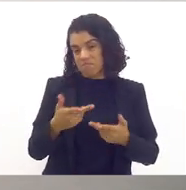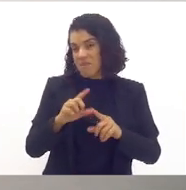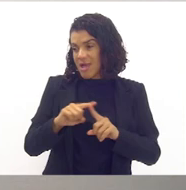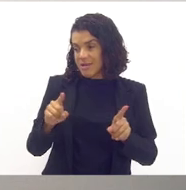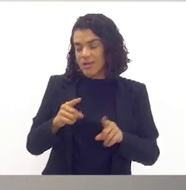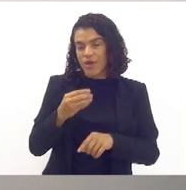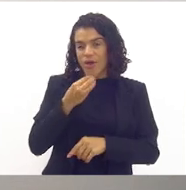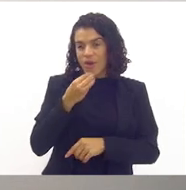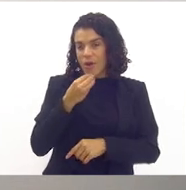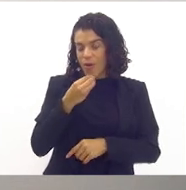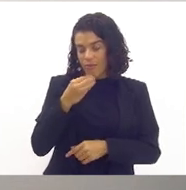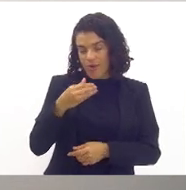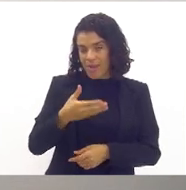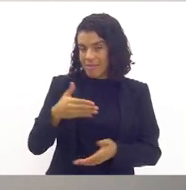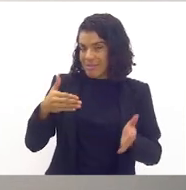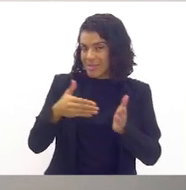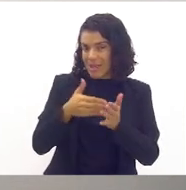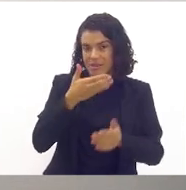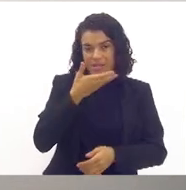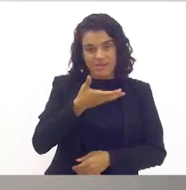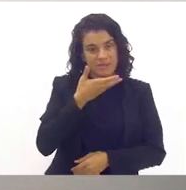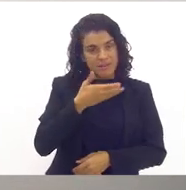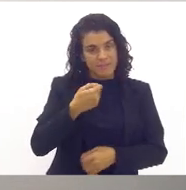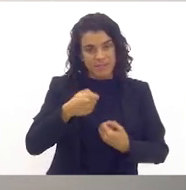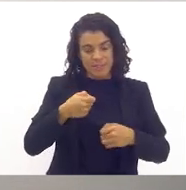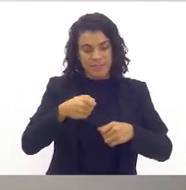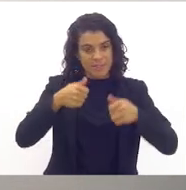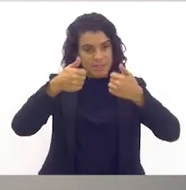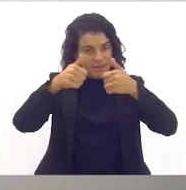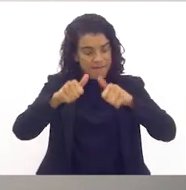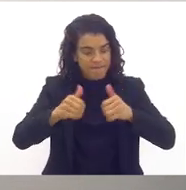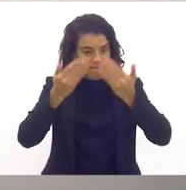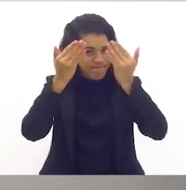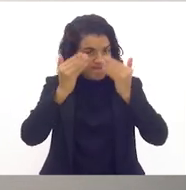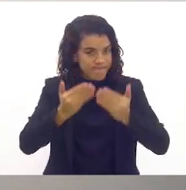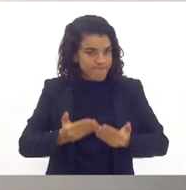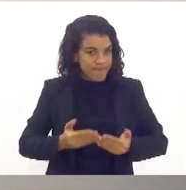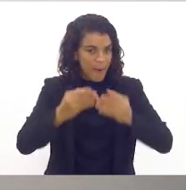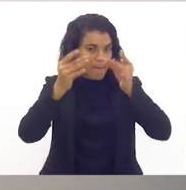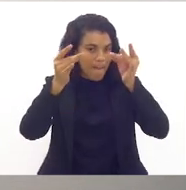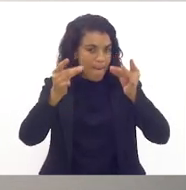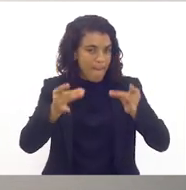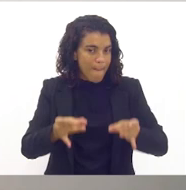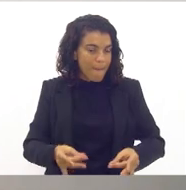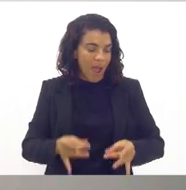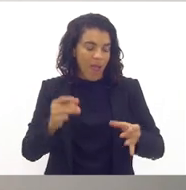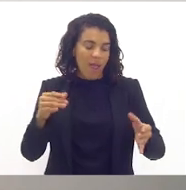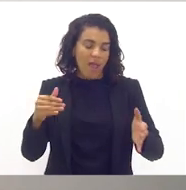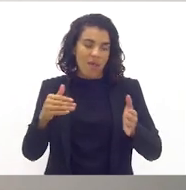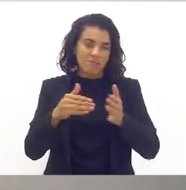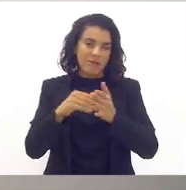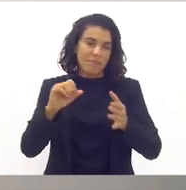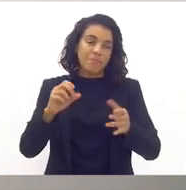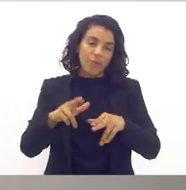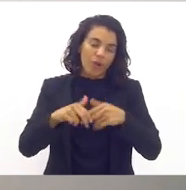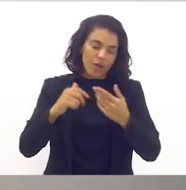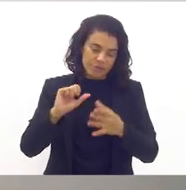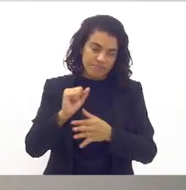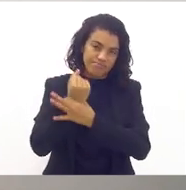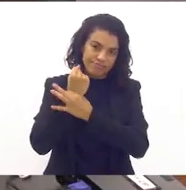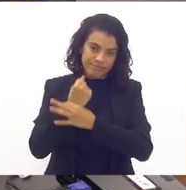fato, no final do ano tem que ser apurado para garantir não só o atingimento do índice, mas do índice mais o valor referente ao TAC.